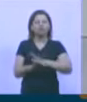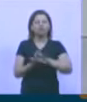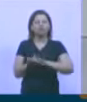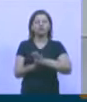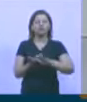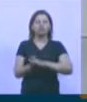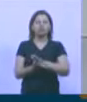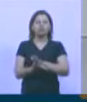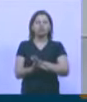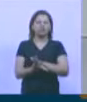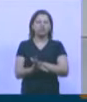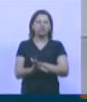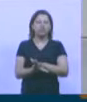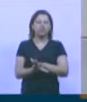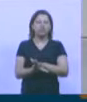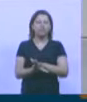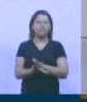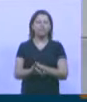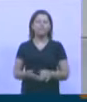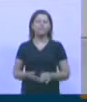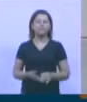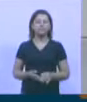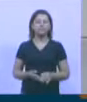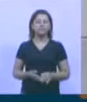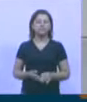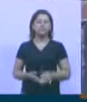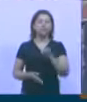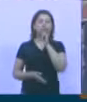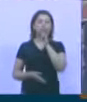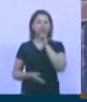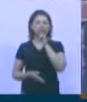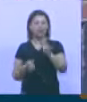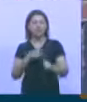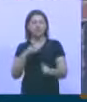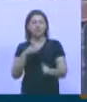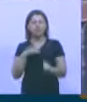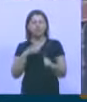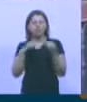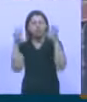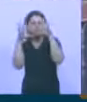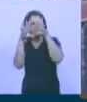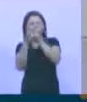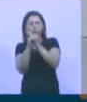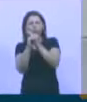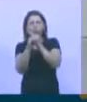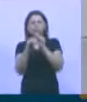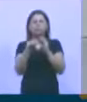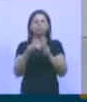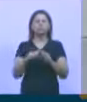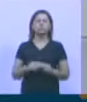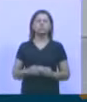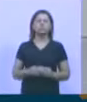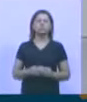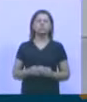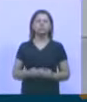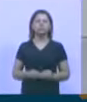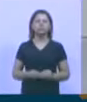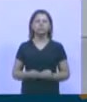conseguimos identificá-los. Like a fear of darkness. Por exemplo, o medo da escuridão. I know there's nobody in the dark